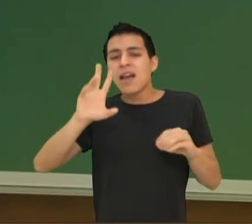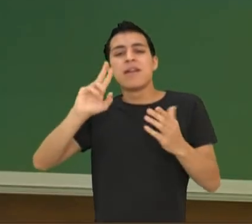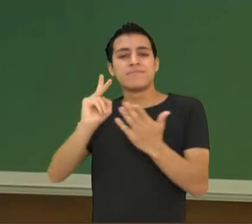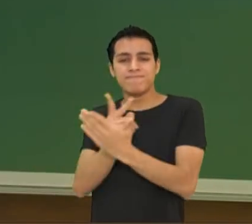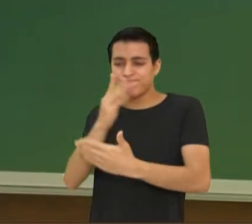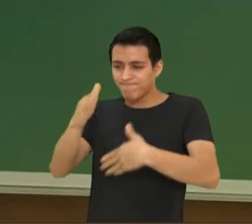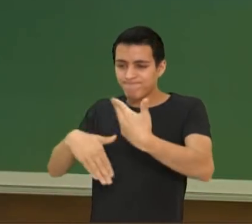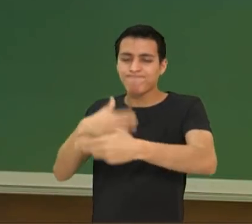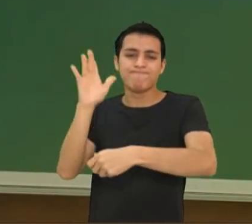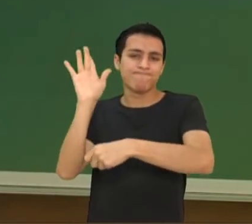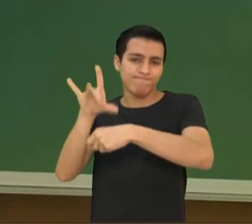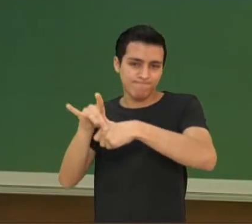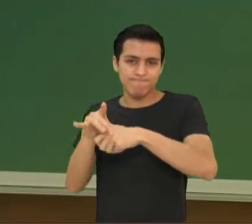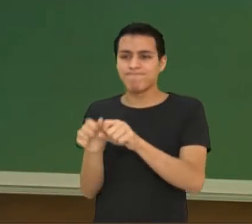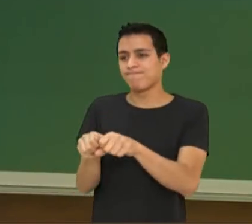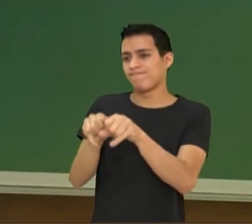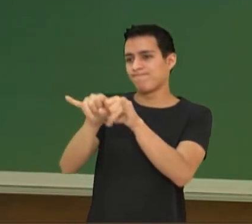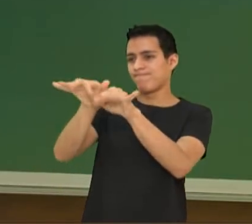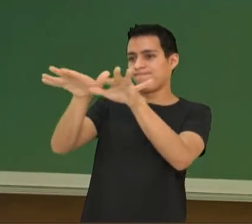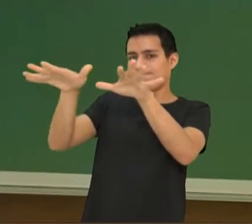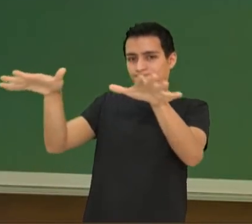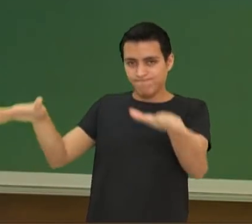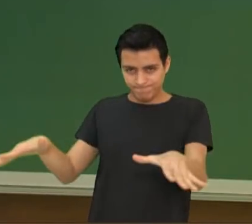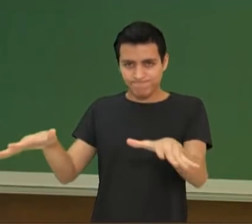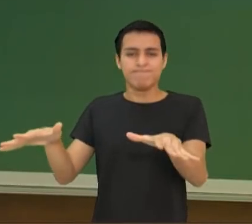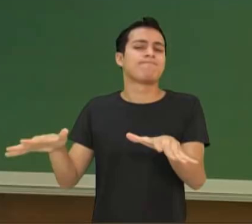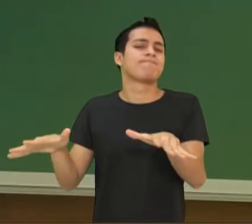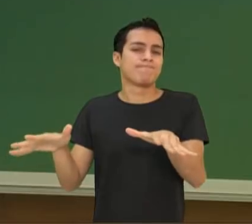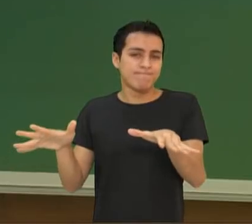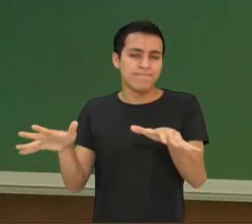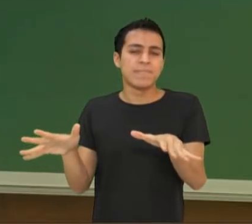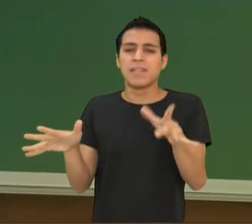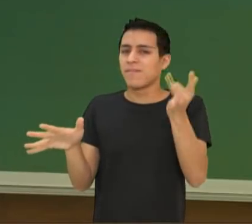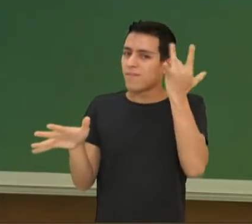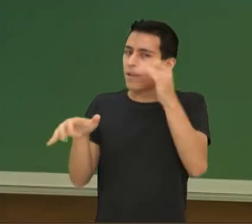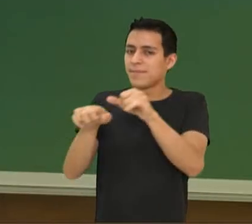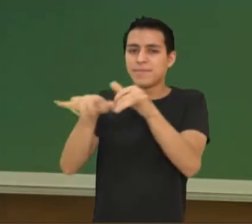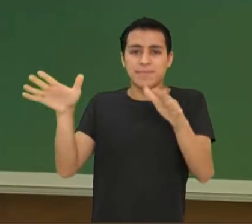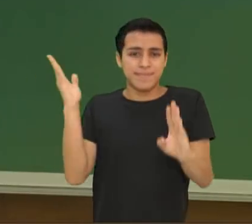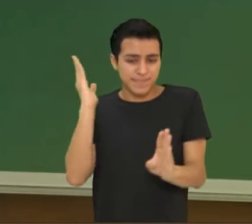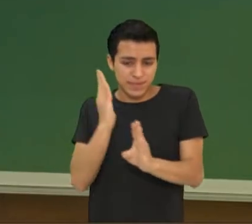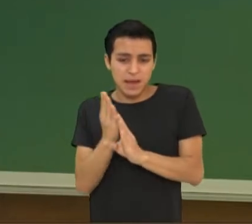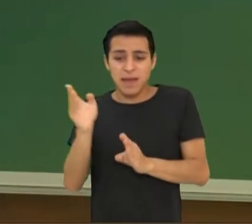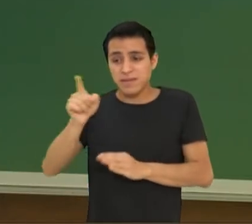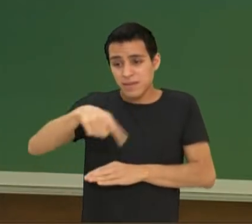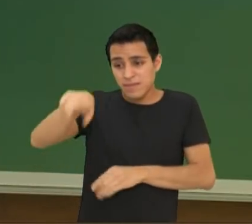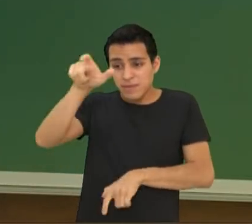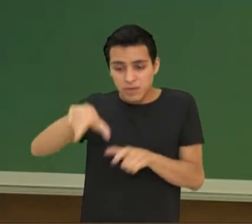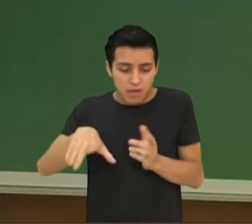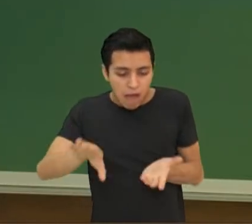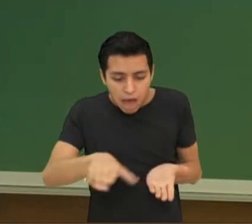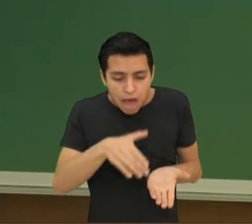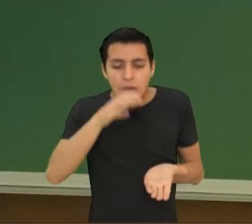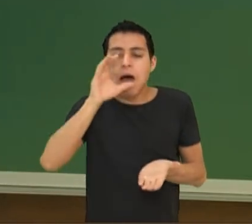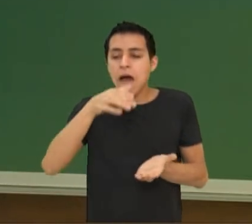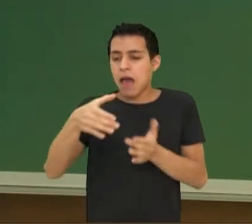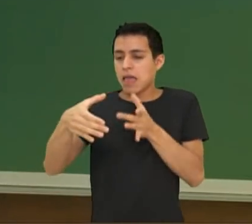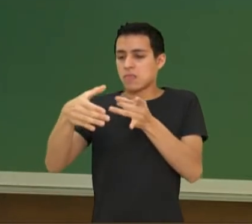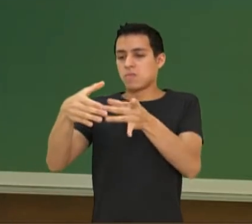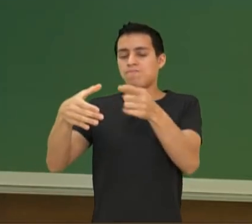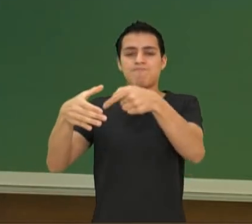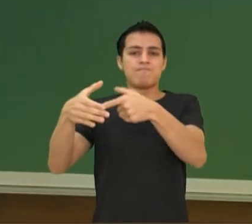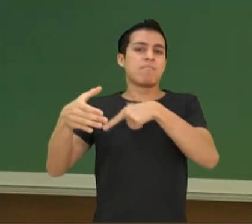aí essa doença acaba se espalhando com muita facilidade por conta do consumo de água